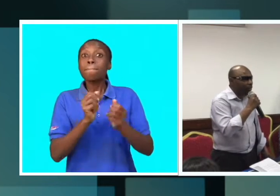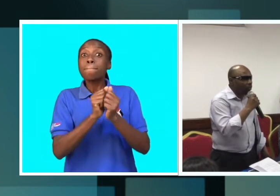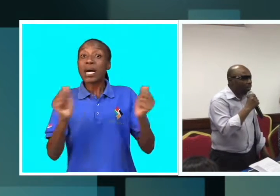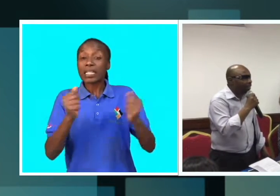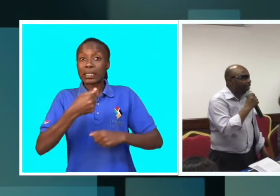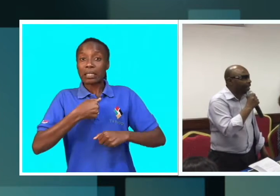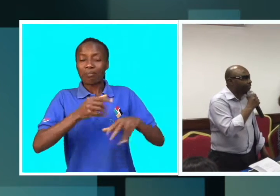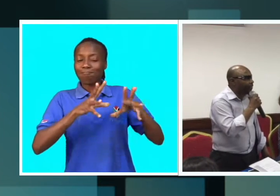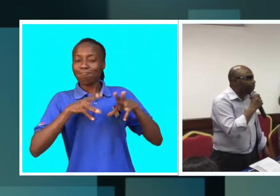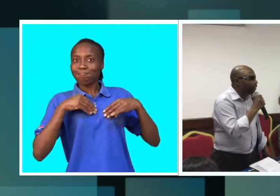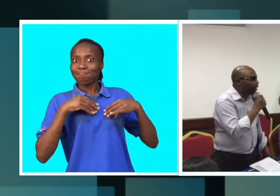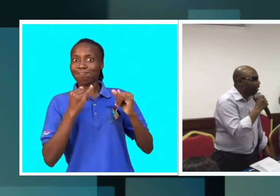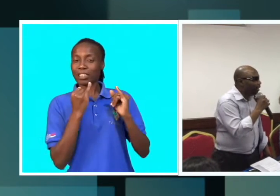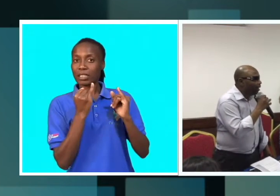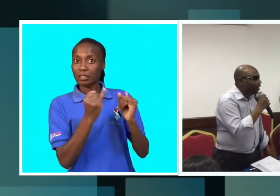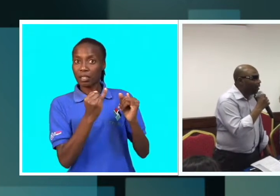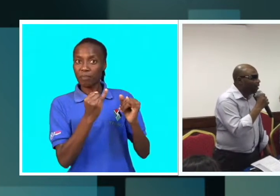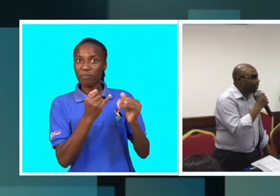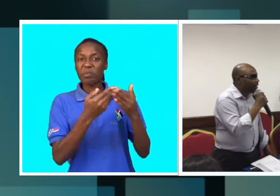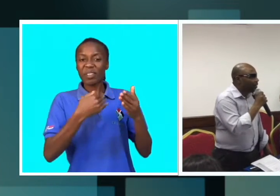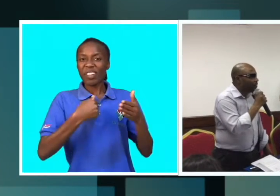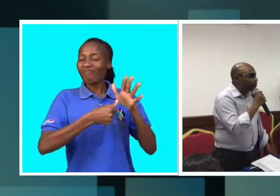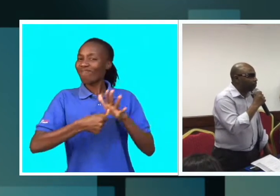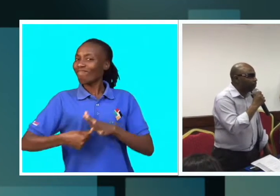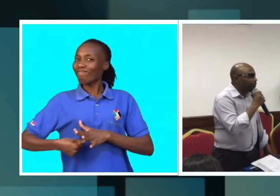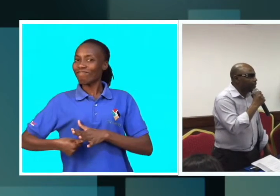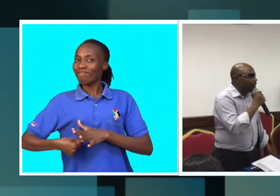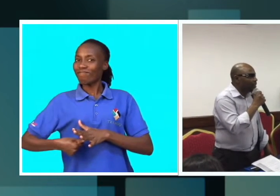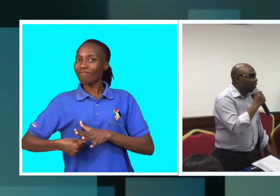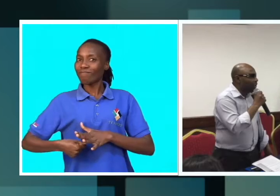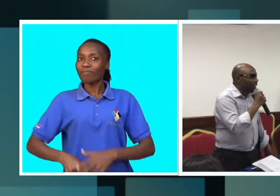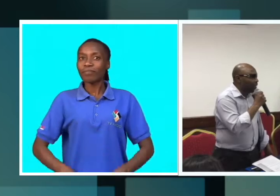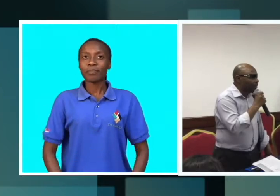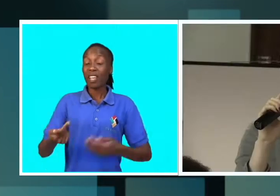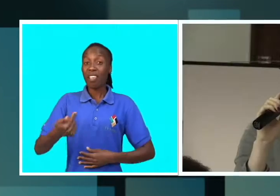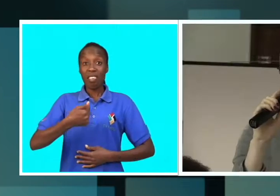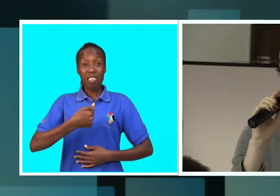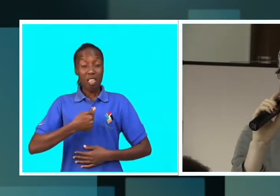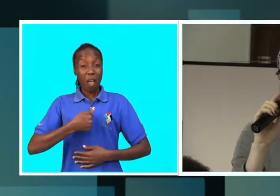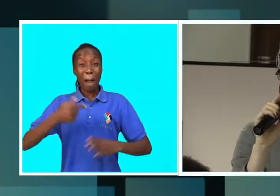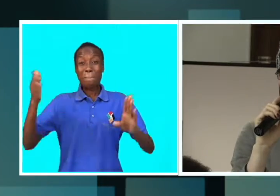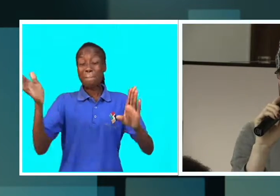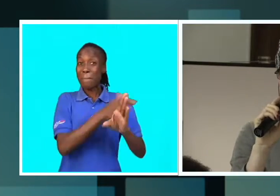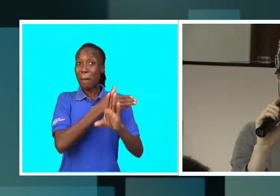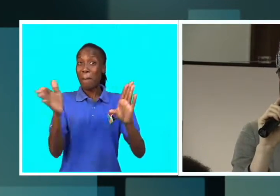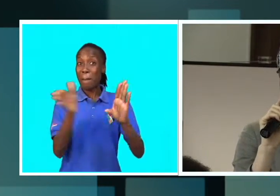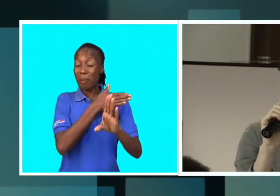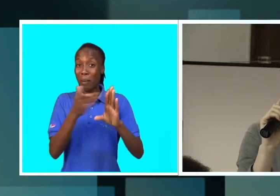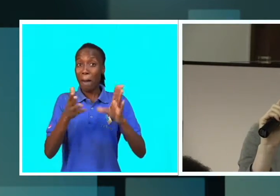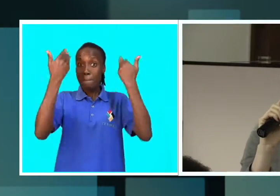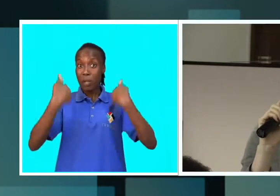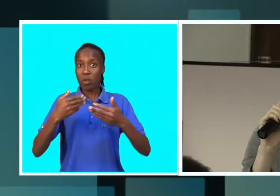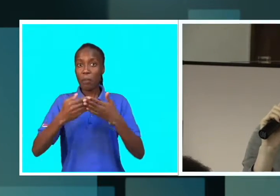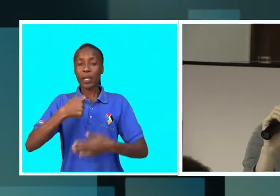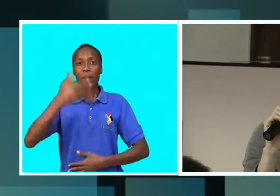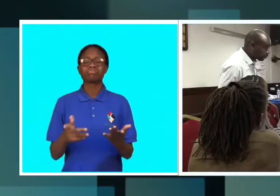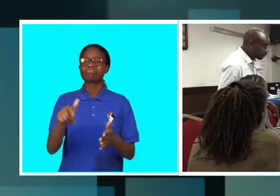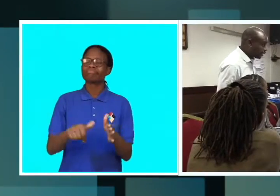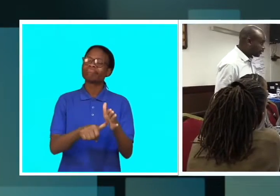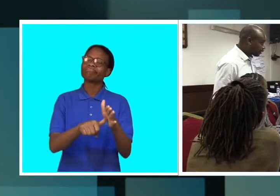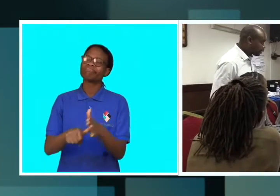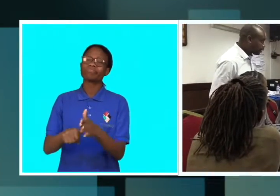mas eu não aceitava ser discriminado. Eu mais levei por aqui a oficina do